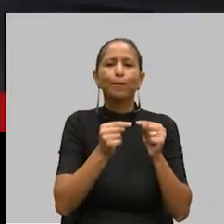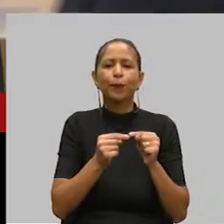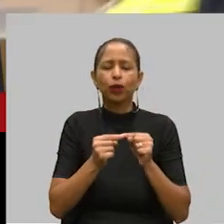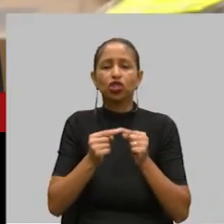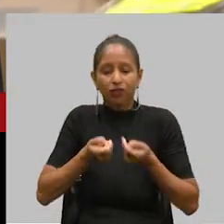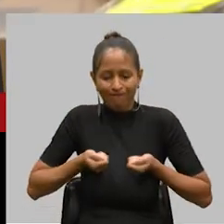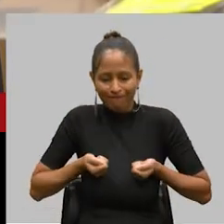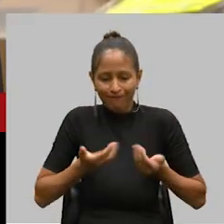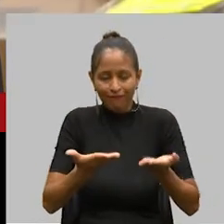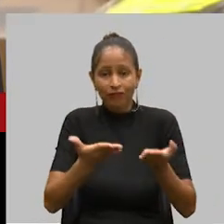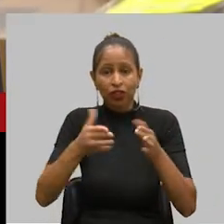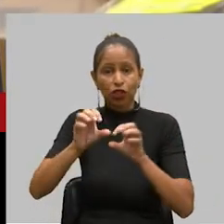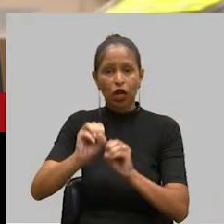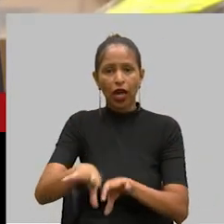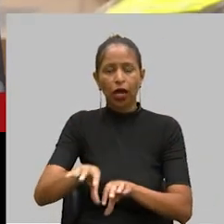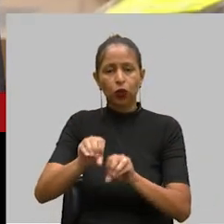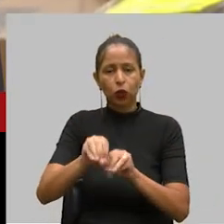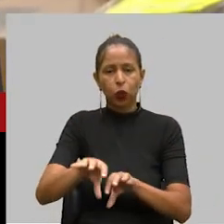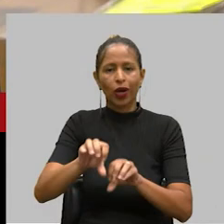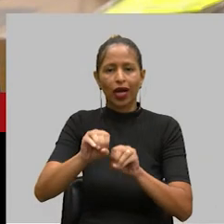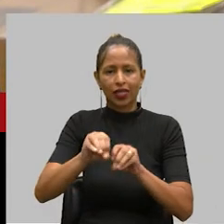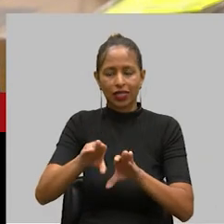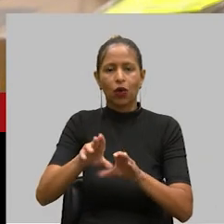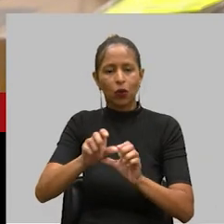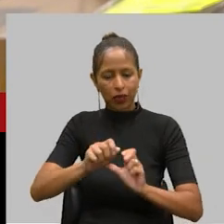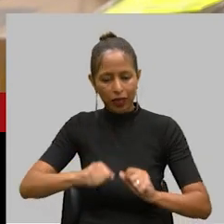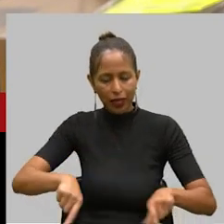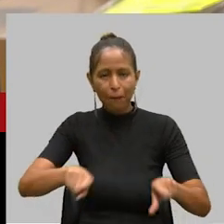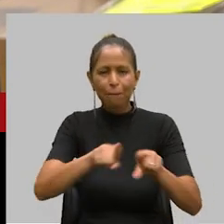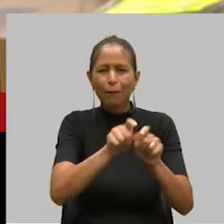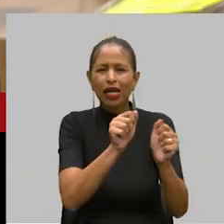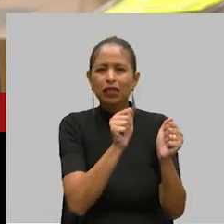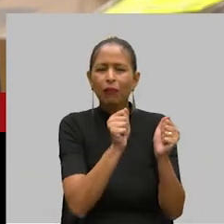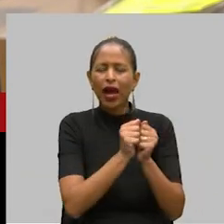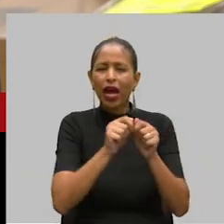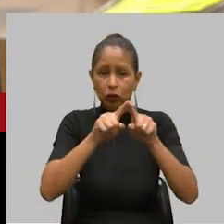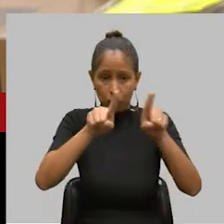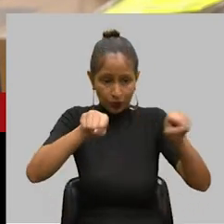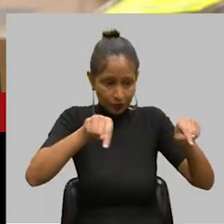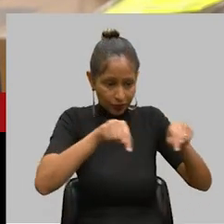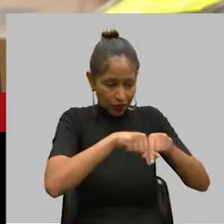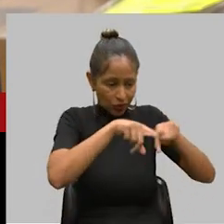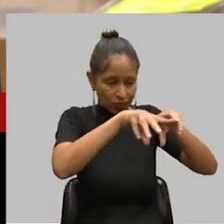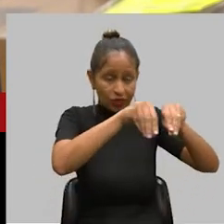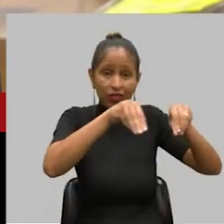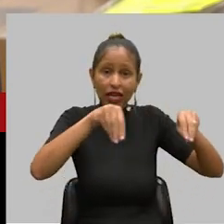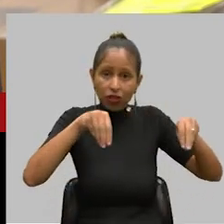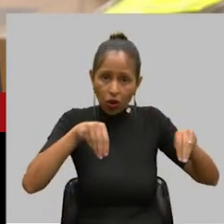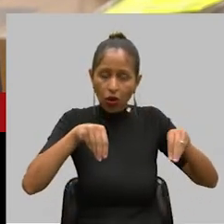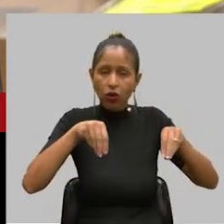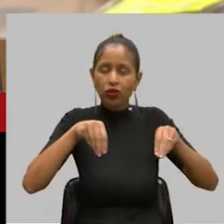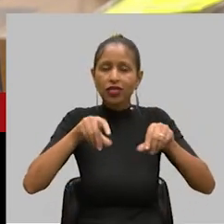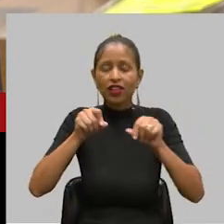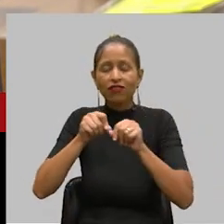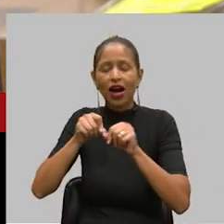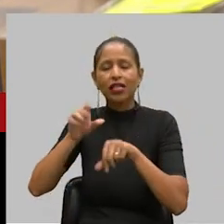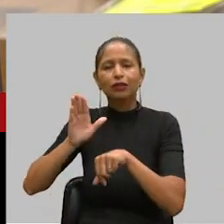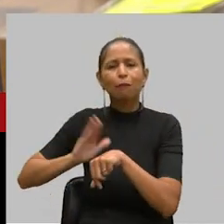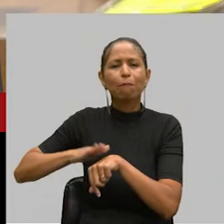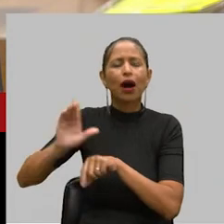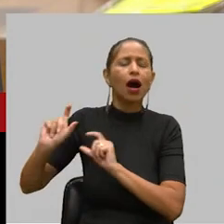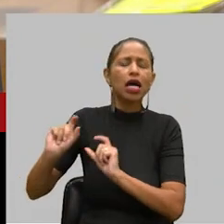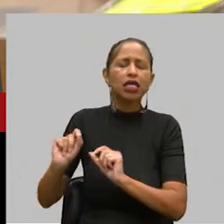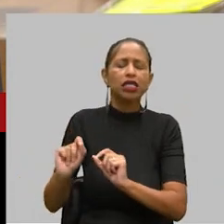oferta de educação que se aproxime mais dos territórios e que eh procure ser um pouco mais